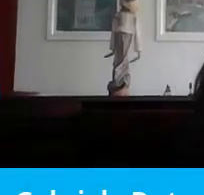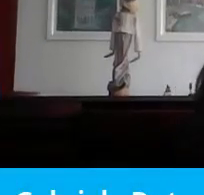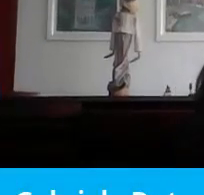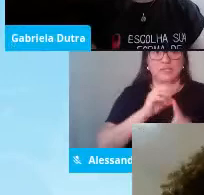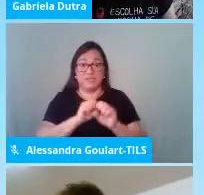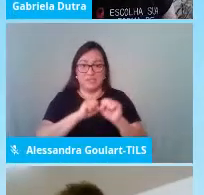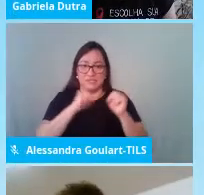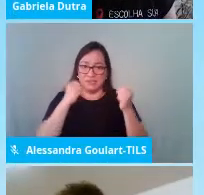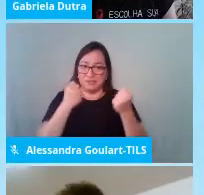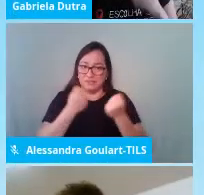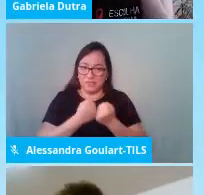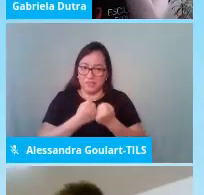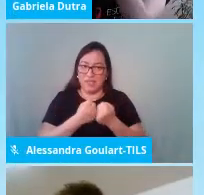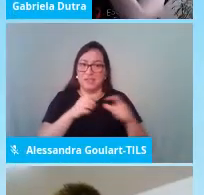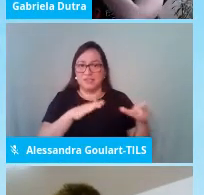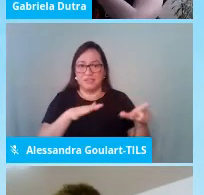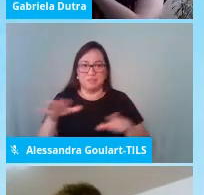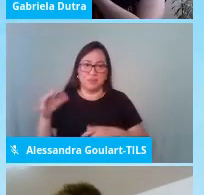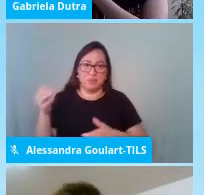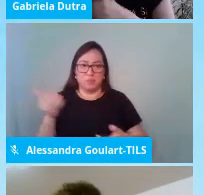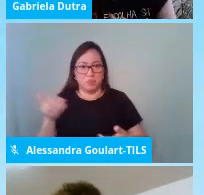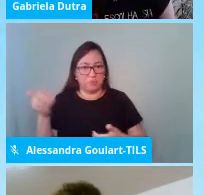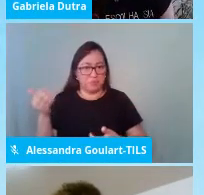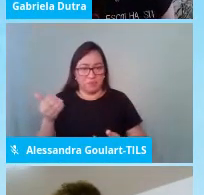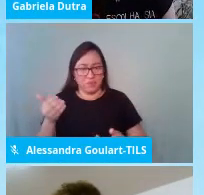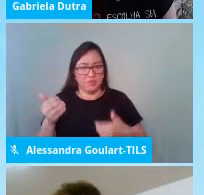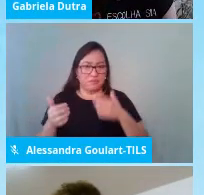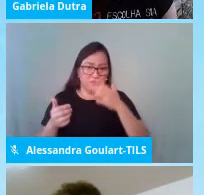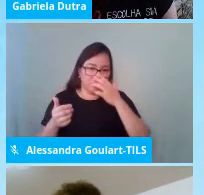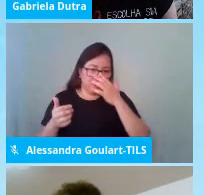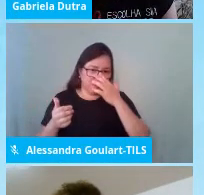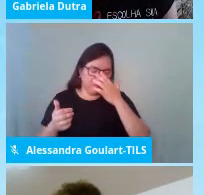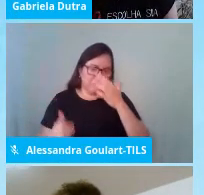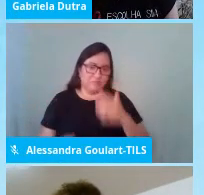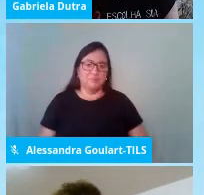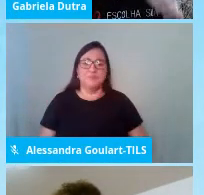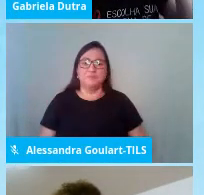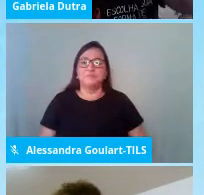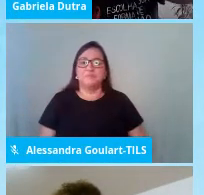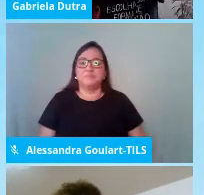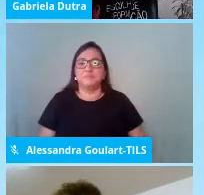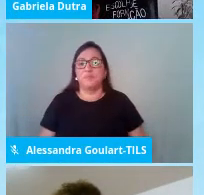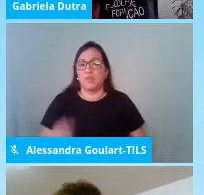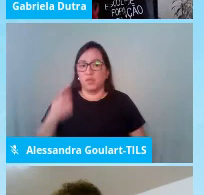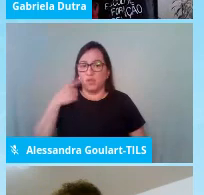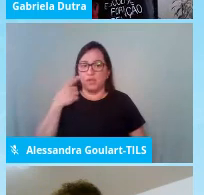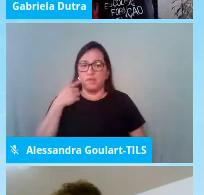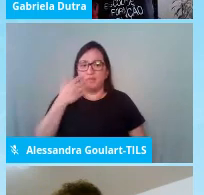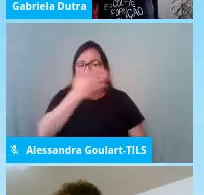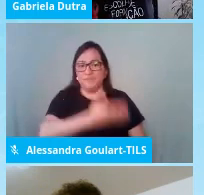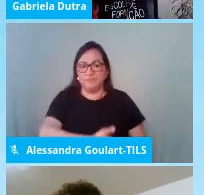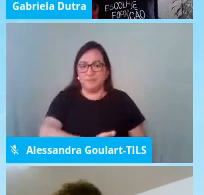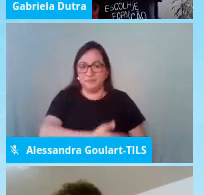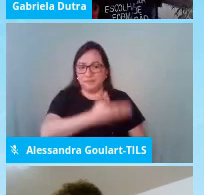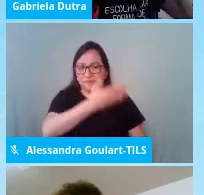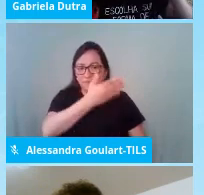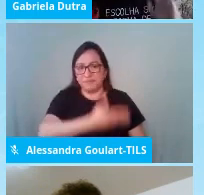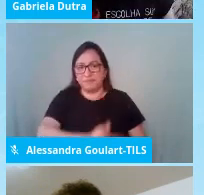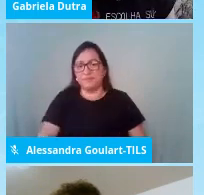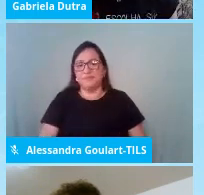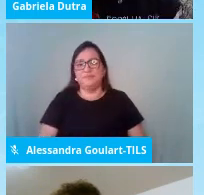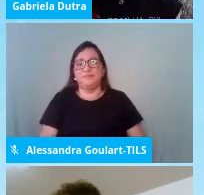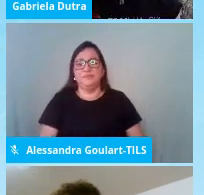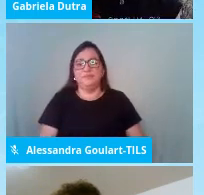seminário, né? A Semana do Bebê, a alusiva Semana do Bebê. Mário está colocando aí na tela a divulgação. Vai